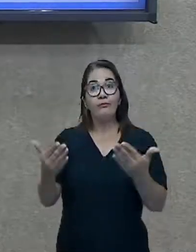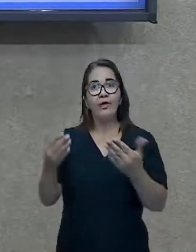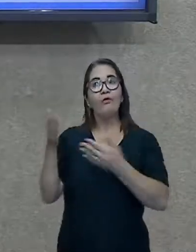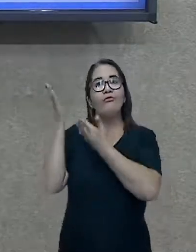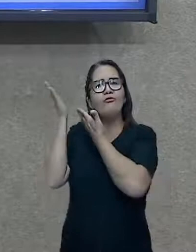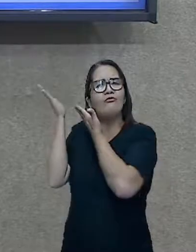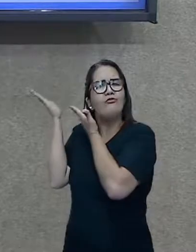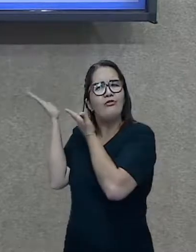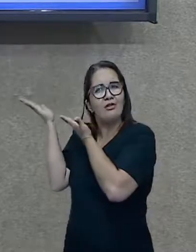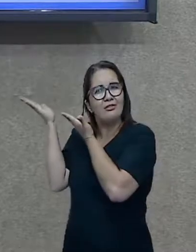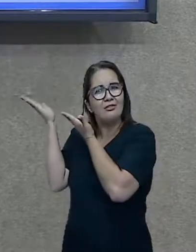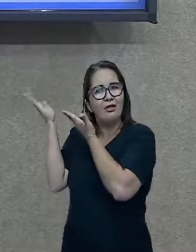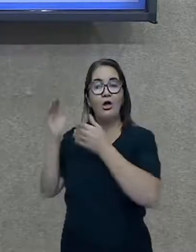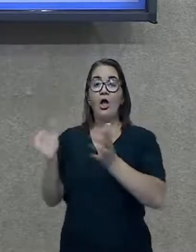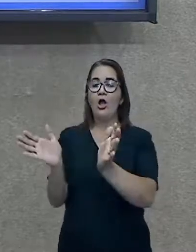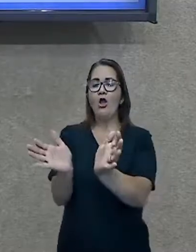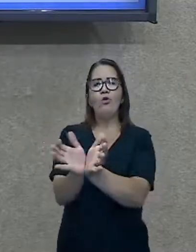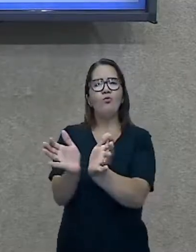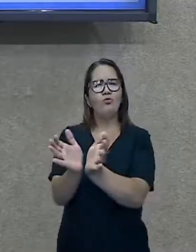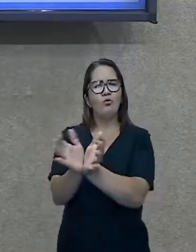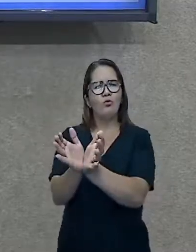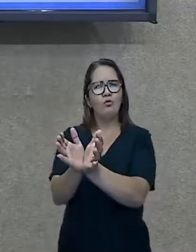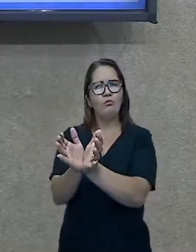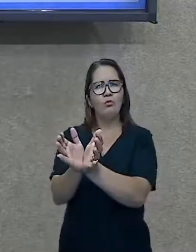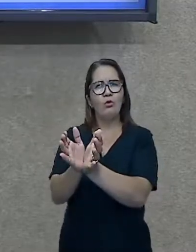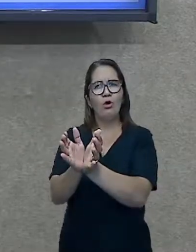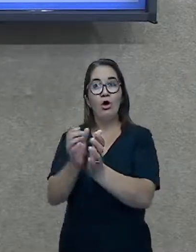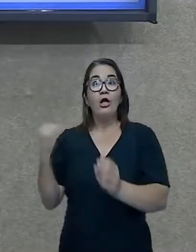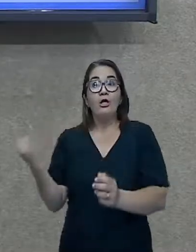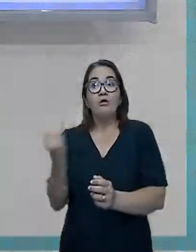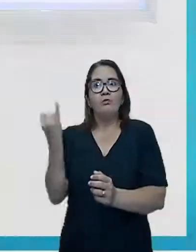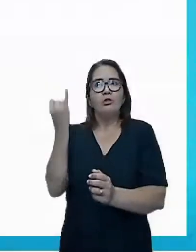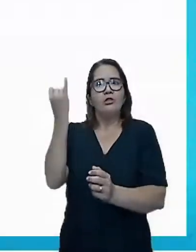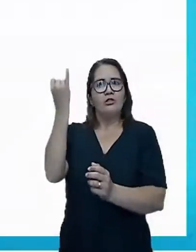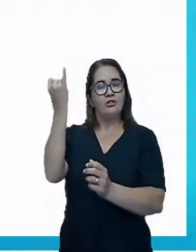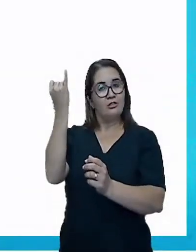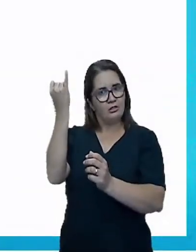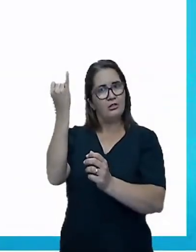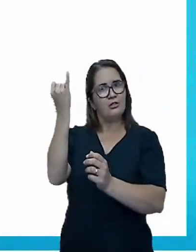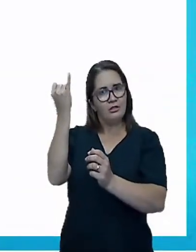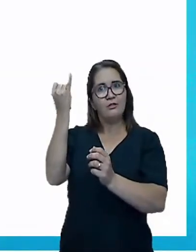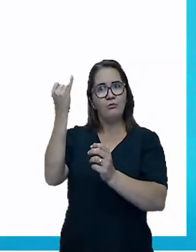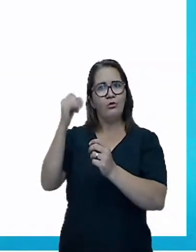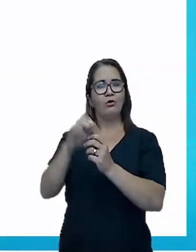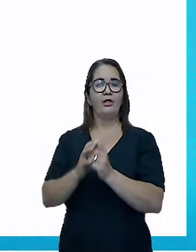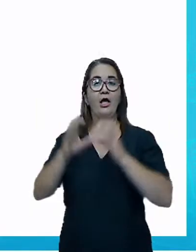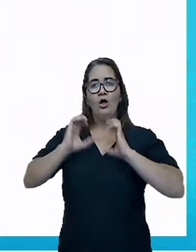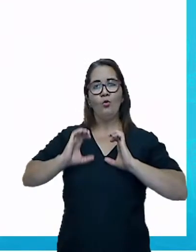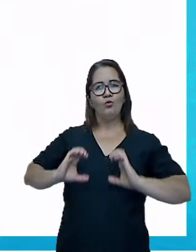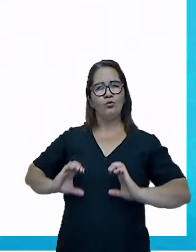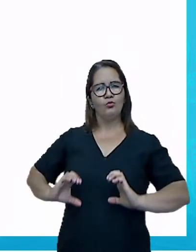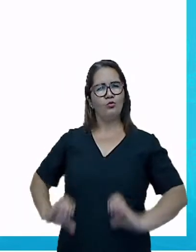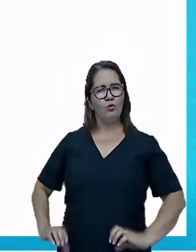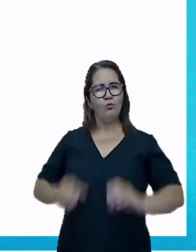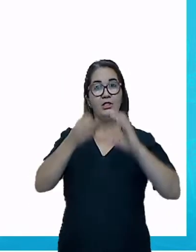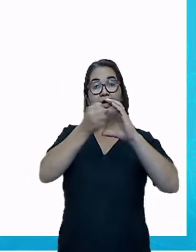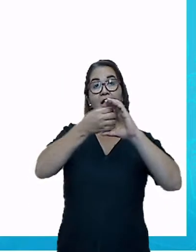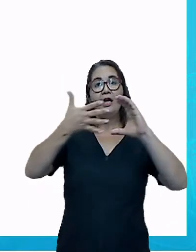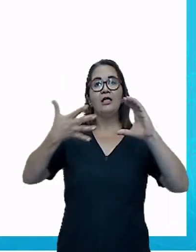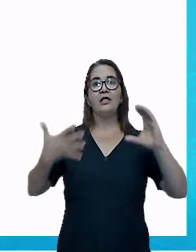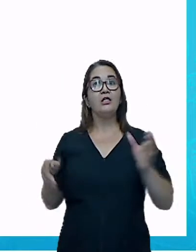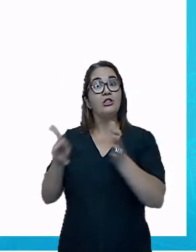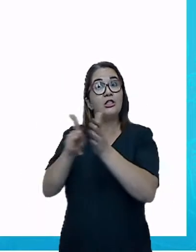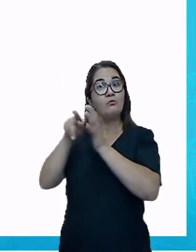Nigéria, um país africano, somando mais de 20 milhões de indivíduos no início do século